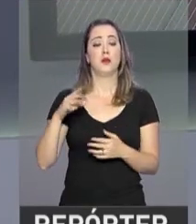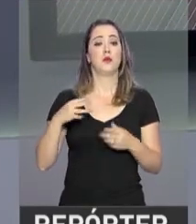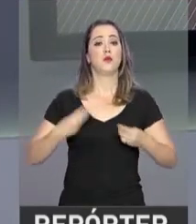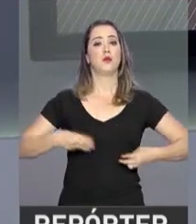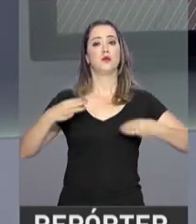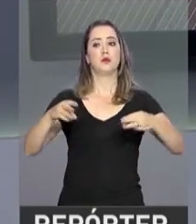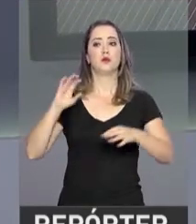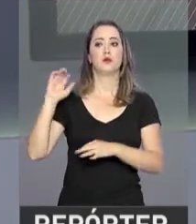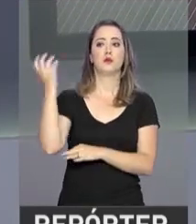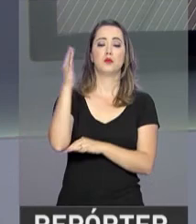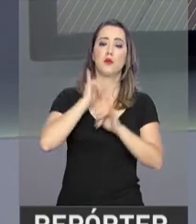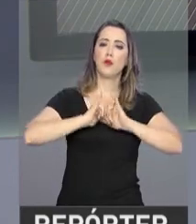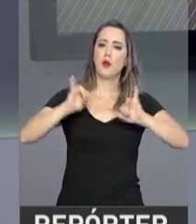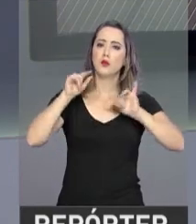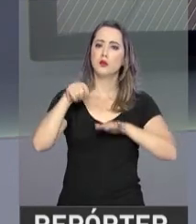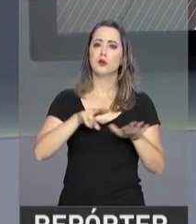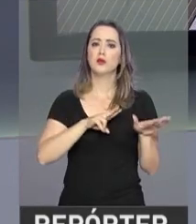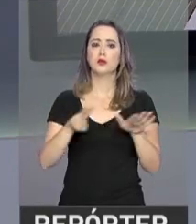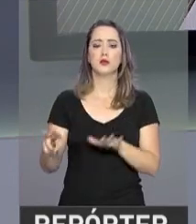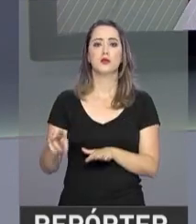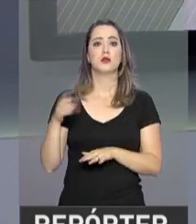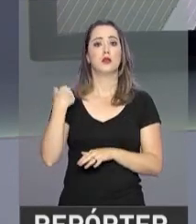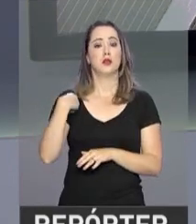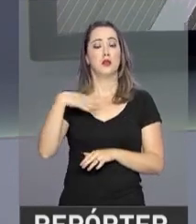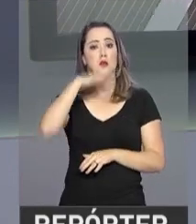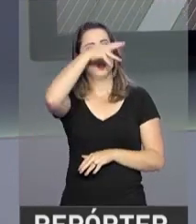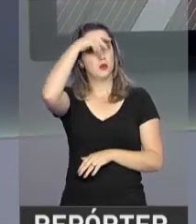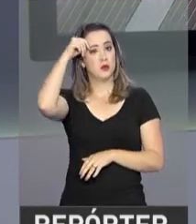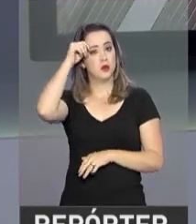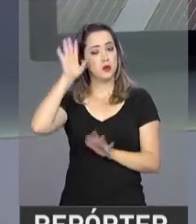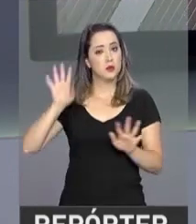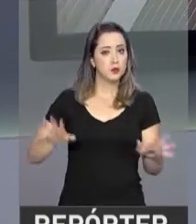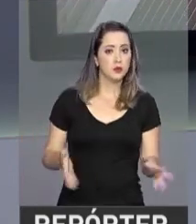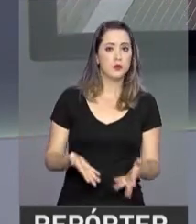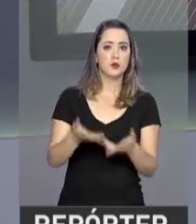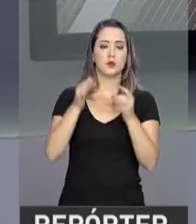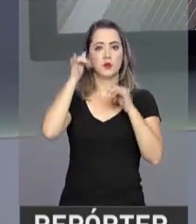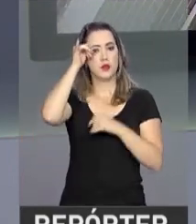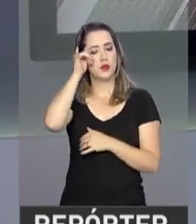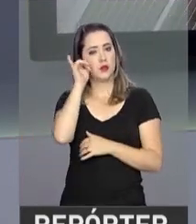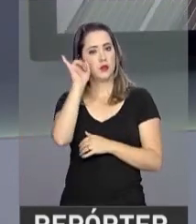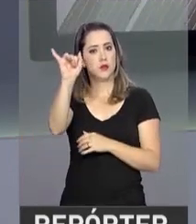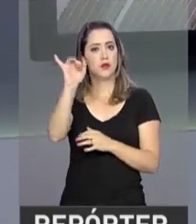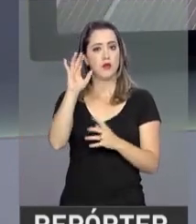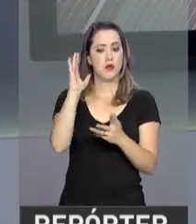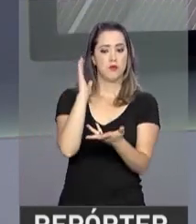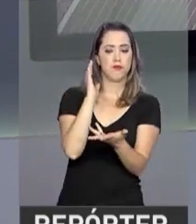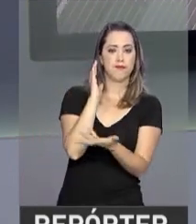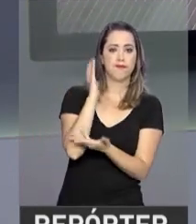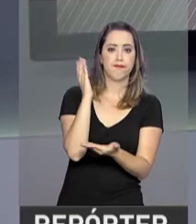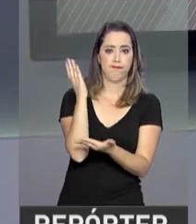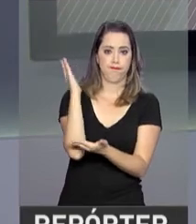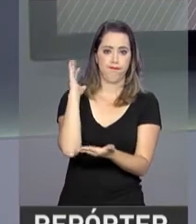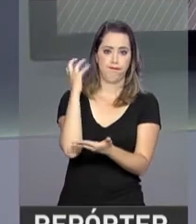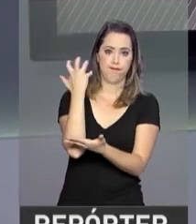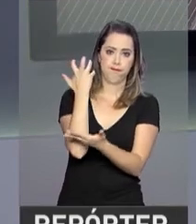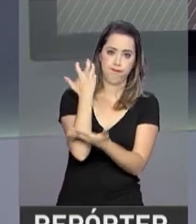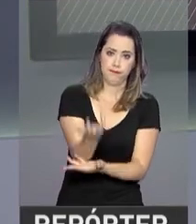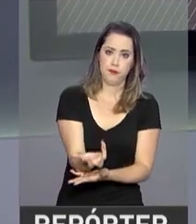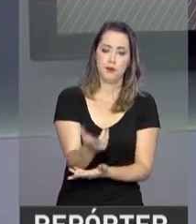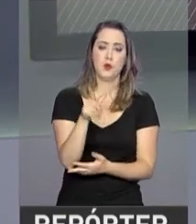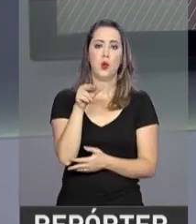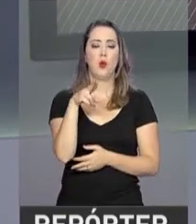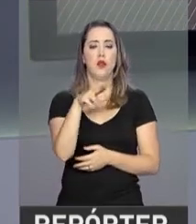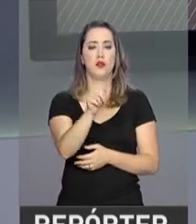semana em cuiabá no mato grosso a mobilização nacional de combate ao desmatamento ilegal a repórter luana karen tem as